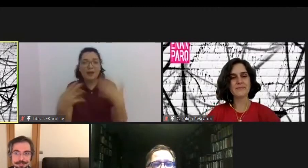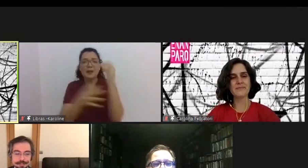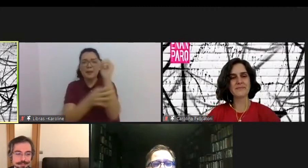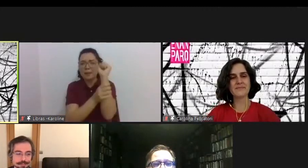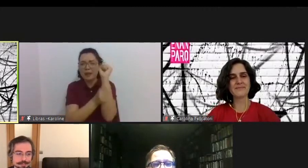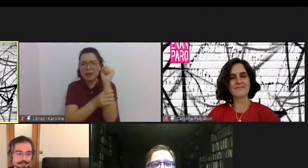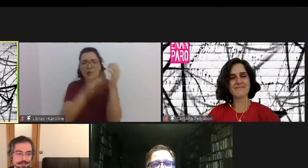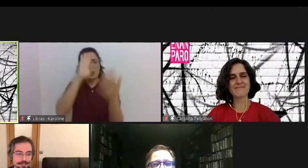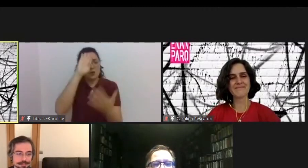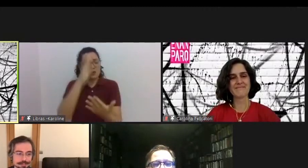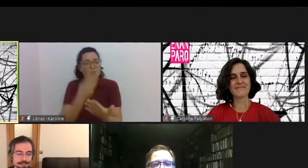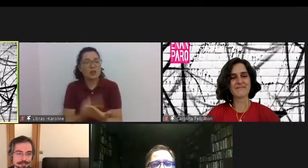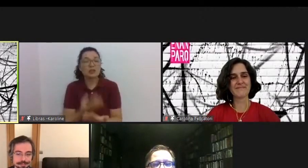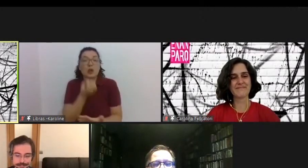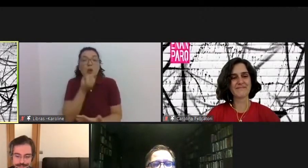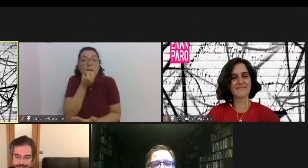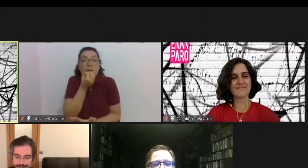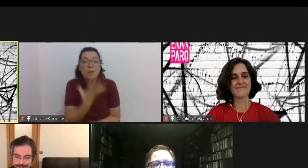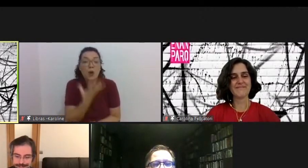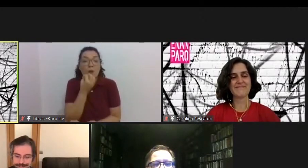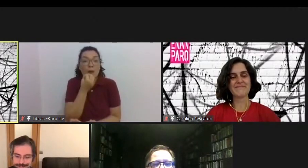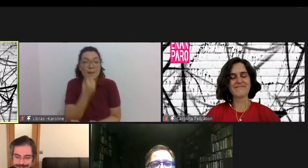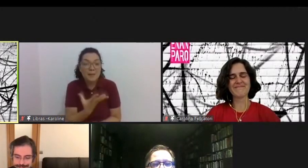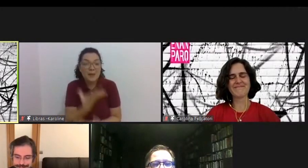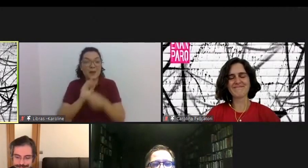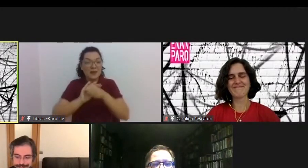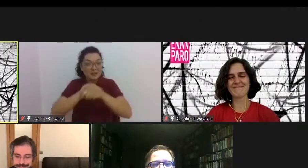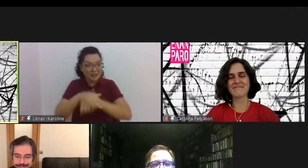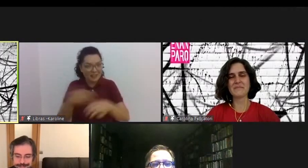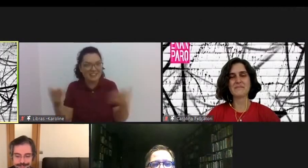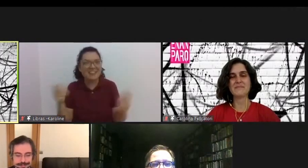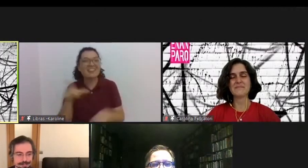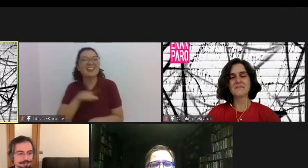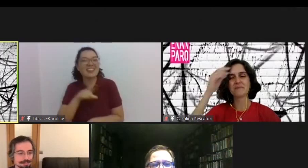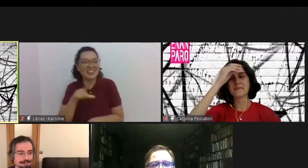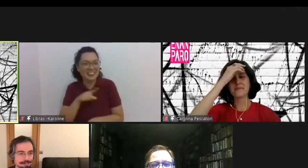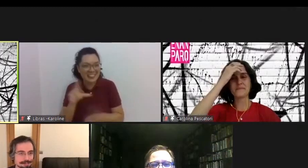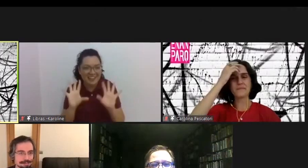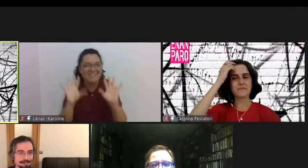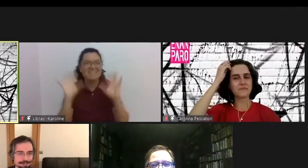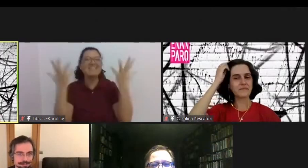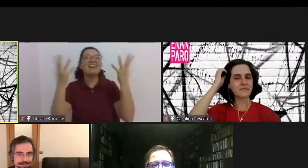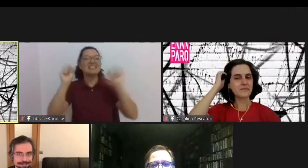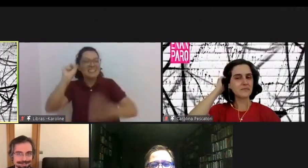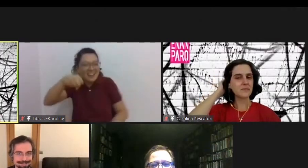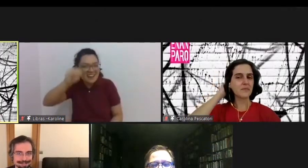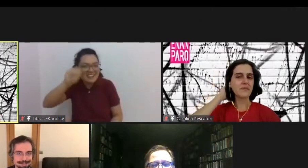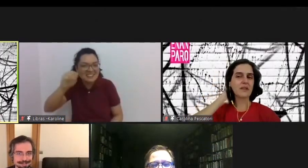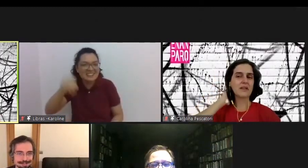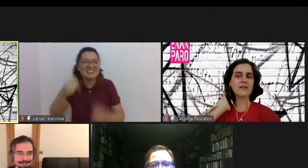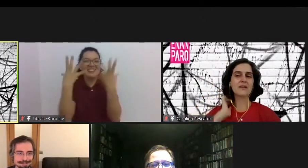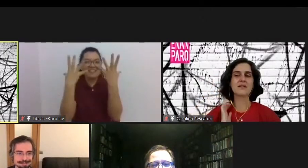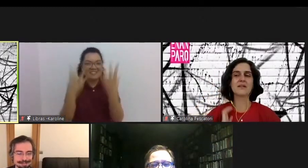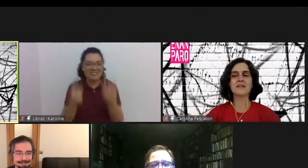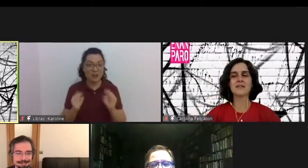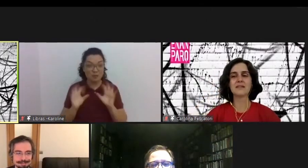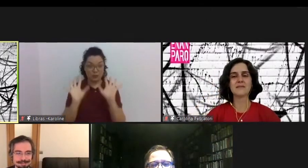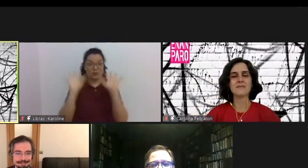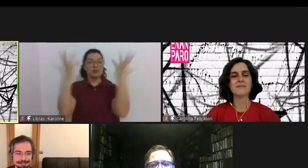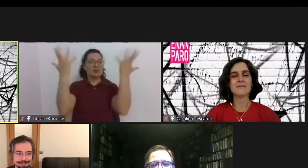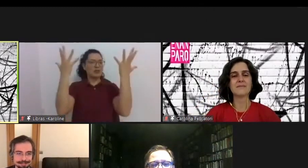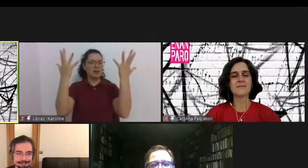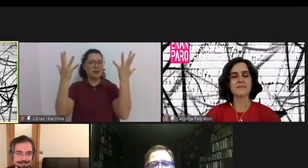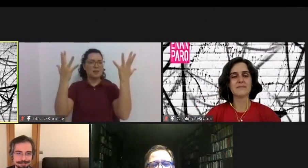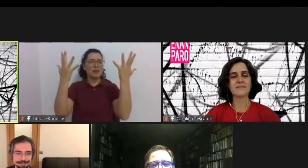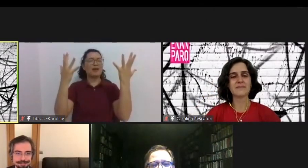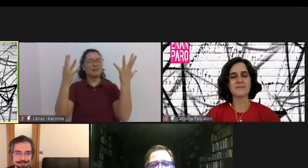noite. E tem festa. Vamos festejar. É momento de festejar diante de tudo que está aí, mas podemos um